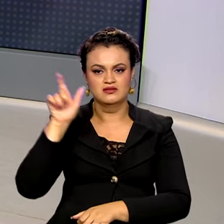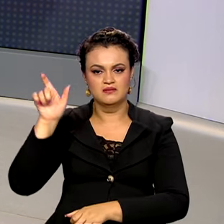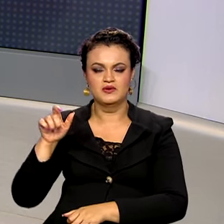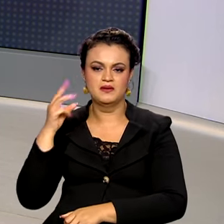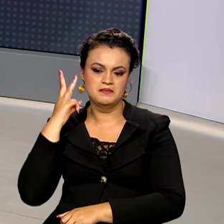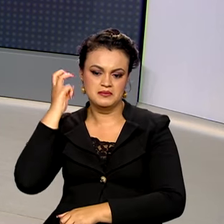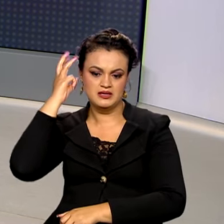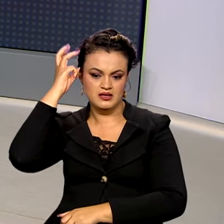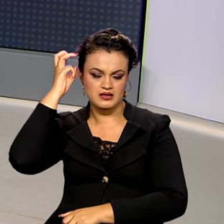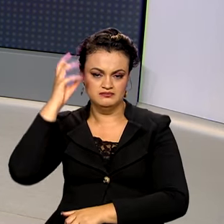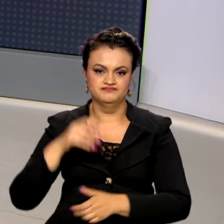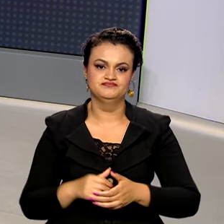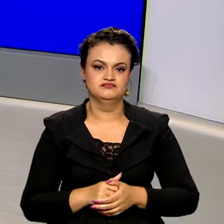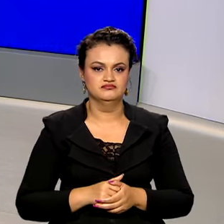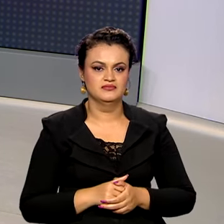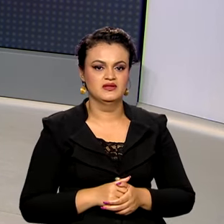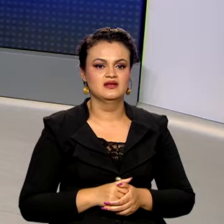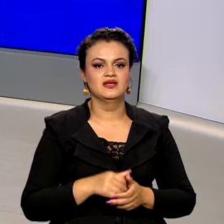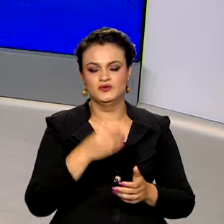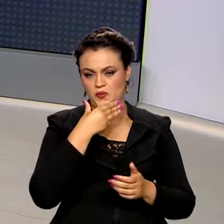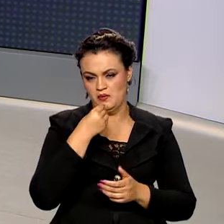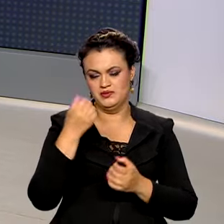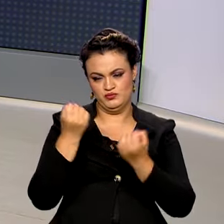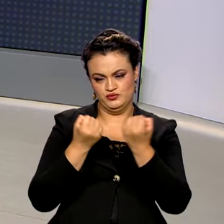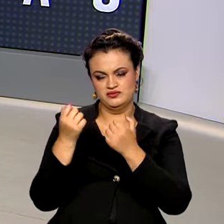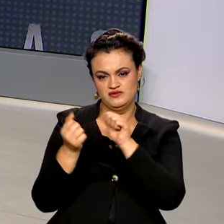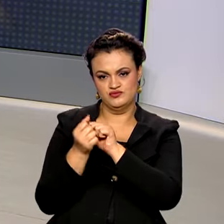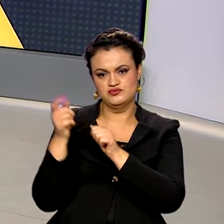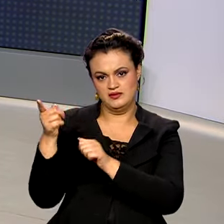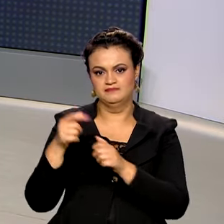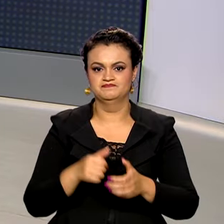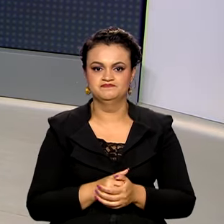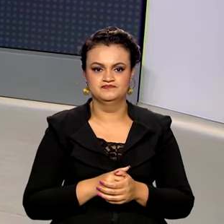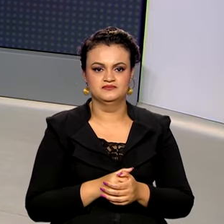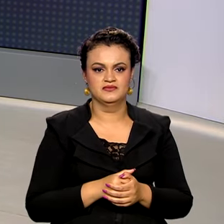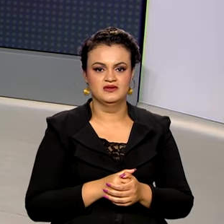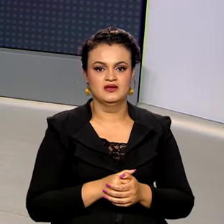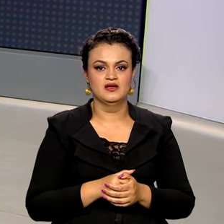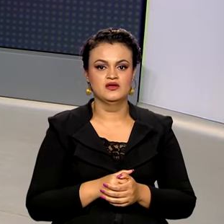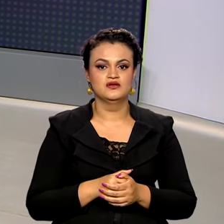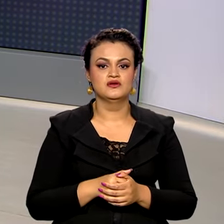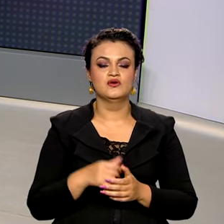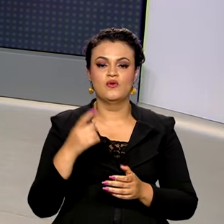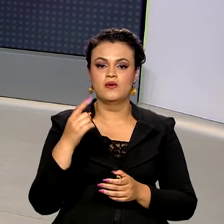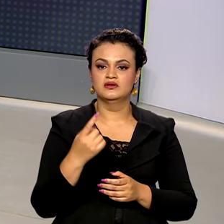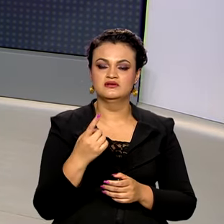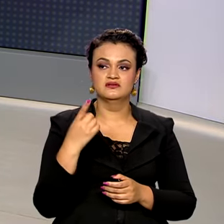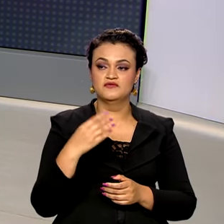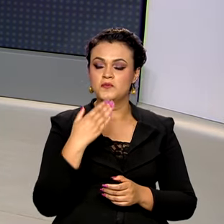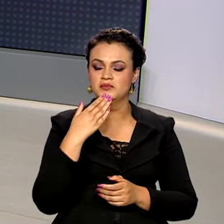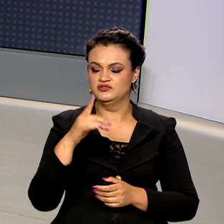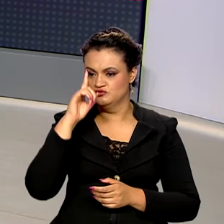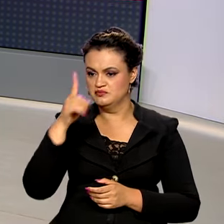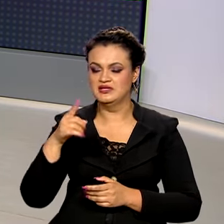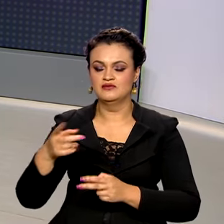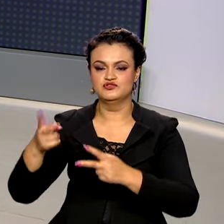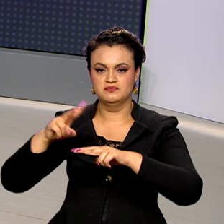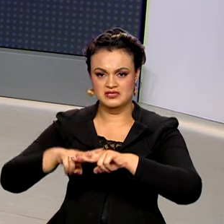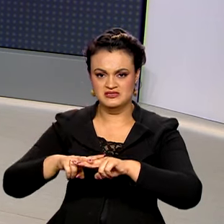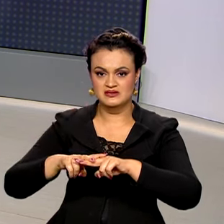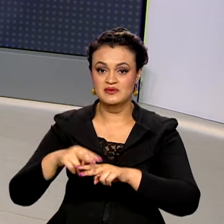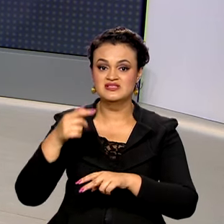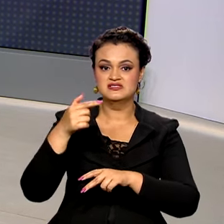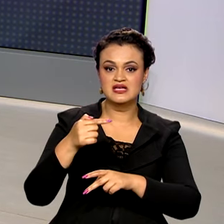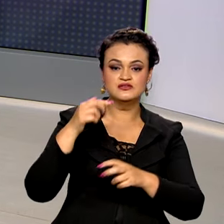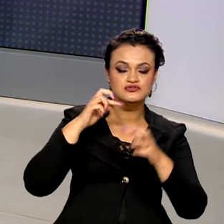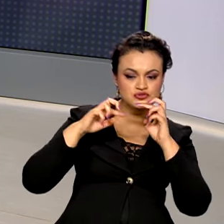vereadora Marielle Franco e do motorista Anderson Gomes. Hoje foram cumpridos um mandado de prisão preventiva e